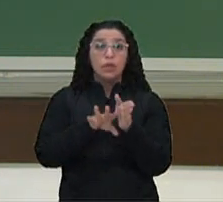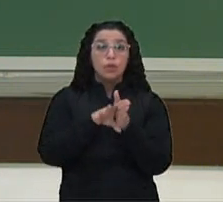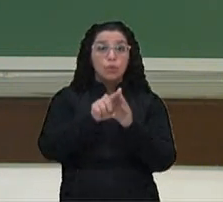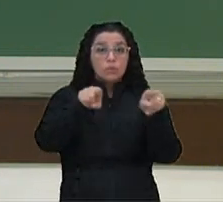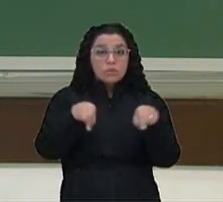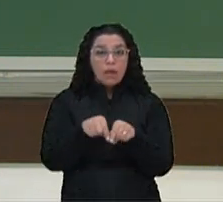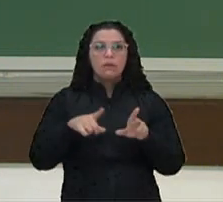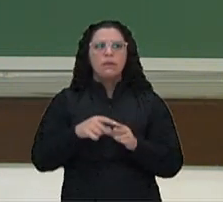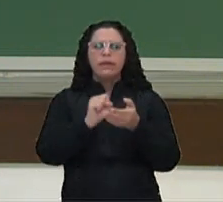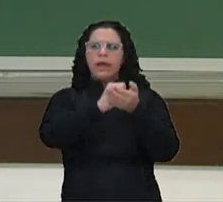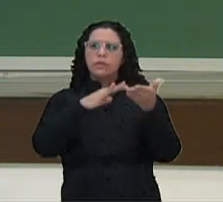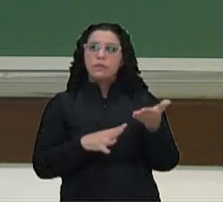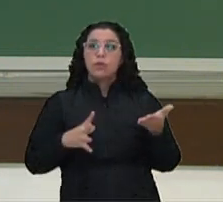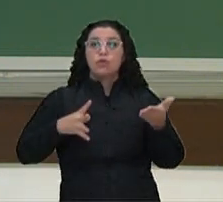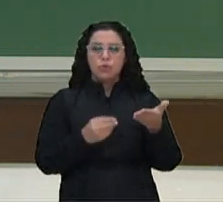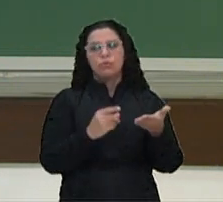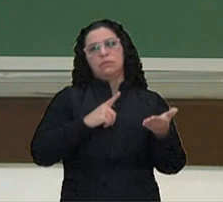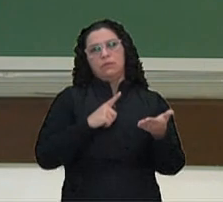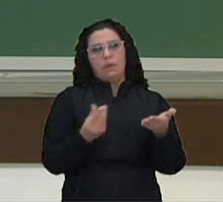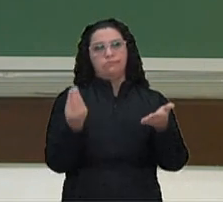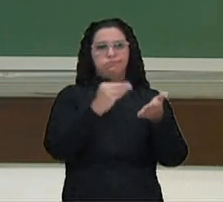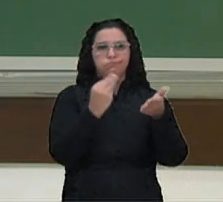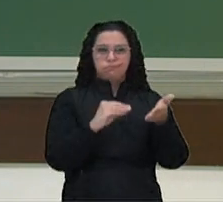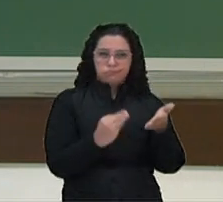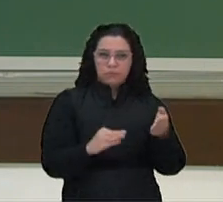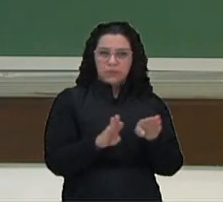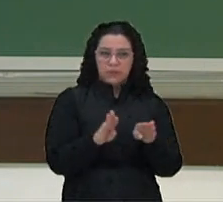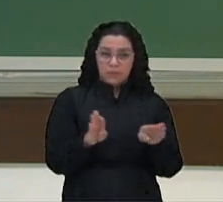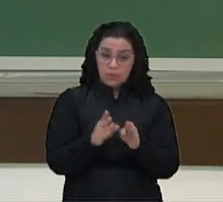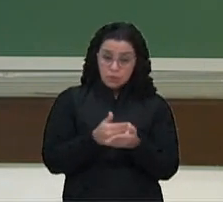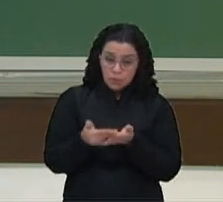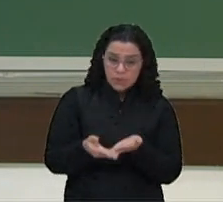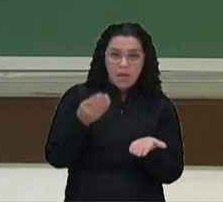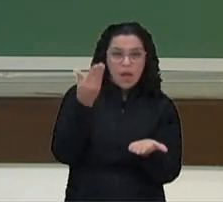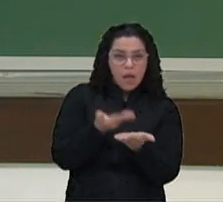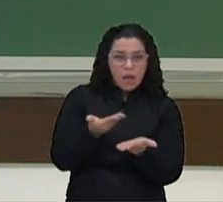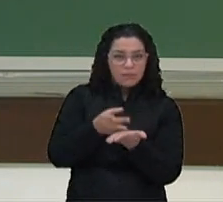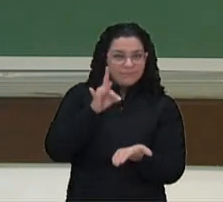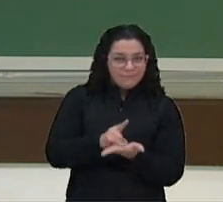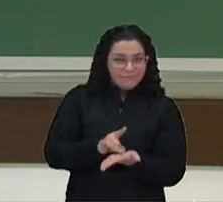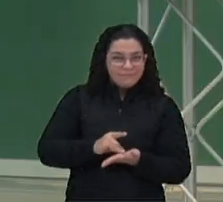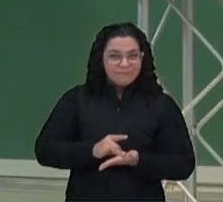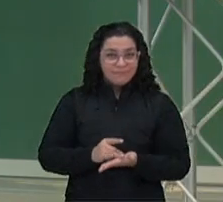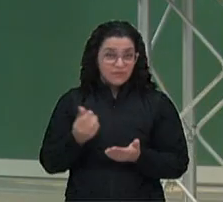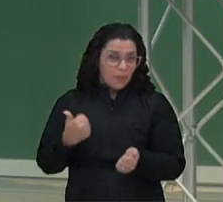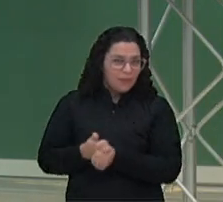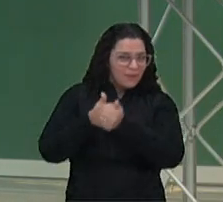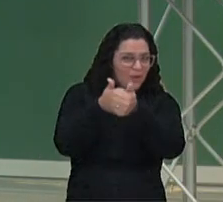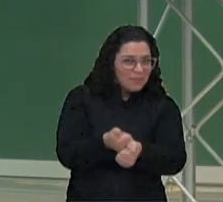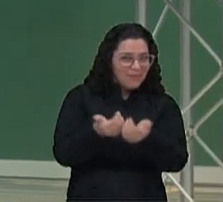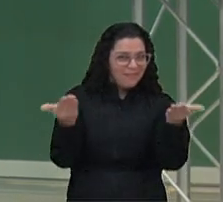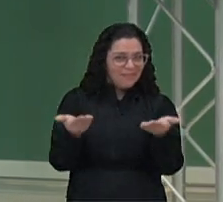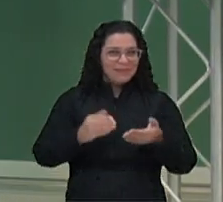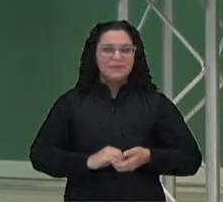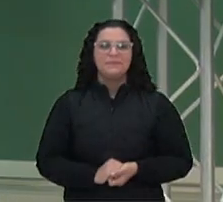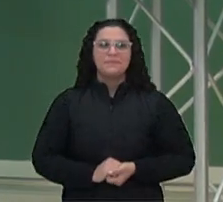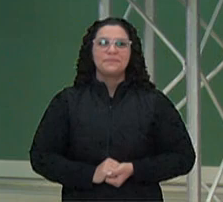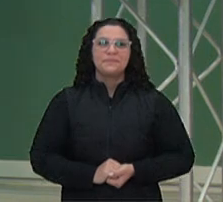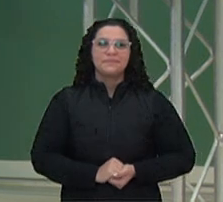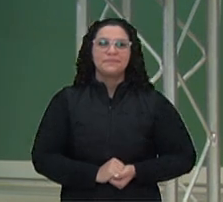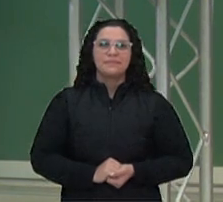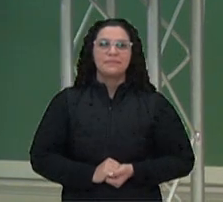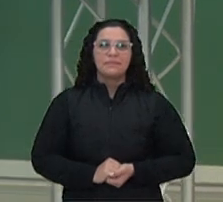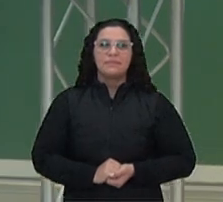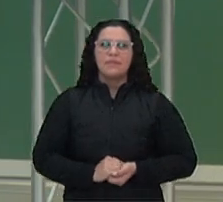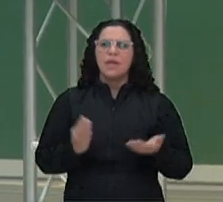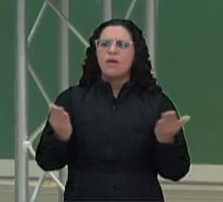ok? Então, só uns recadinhos importantes antes, de fato, a gente começar a nossa aula aqui hoje. Então, segue comigo aqui. Então, bom,